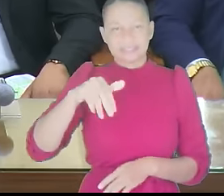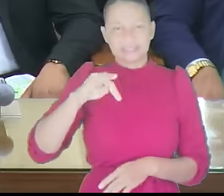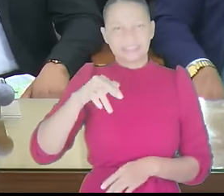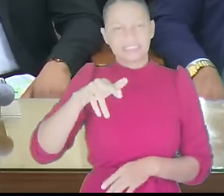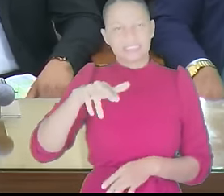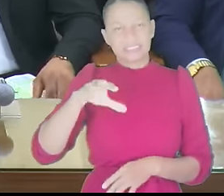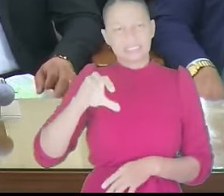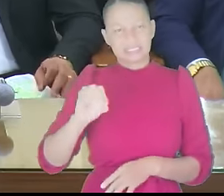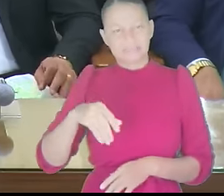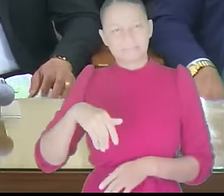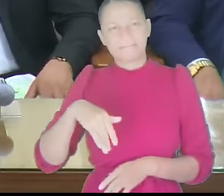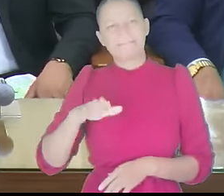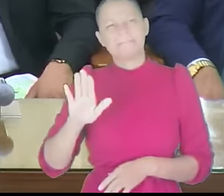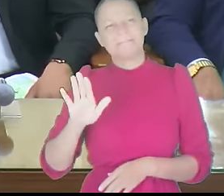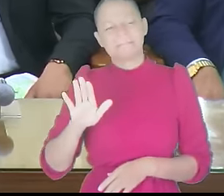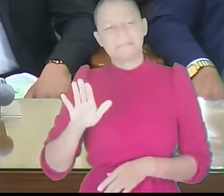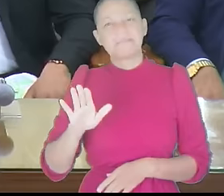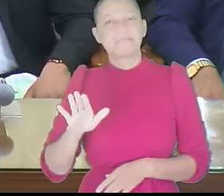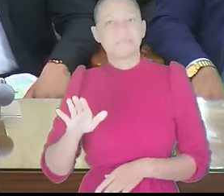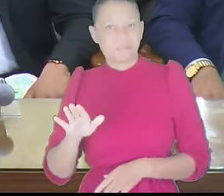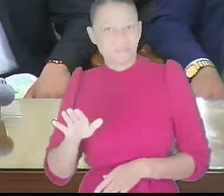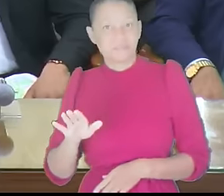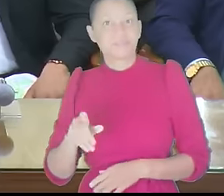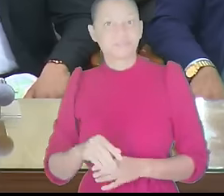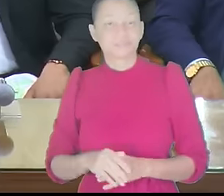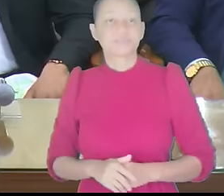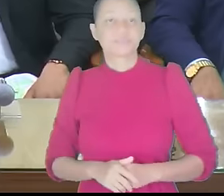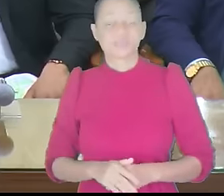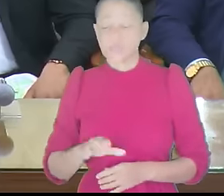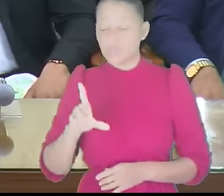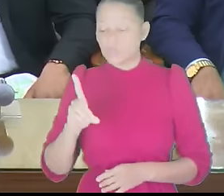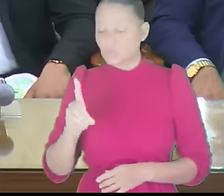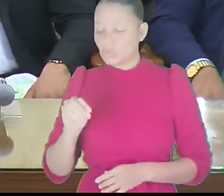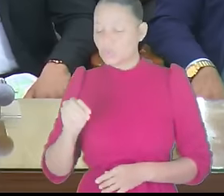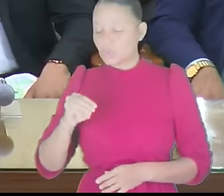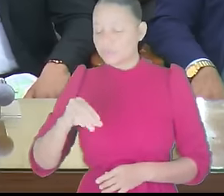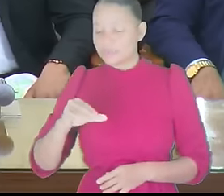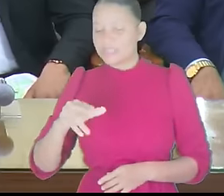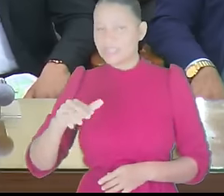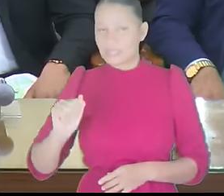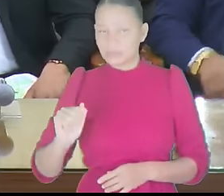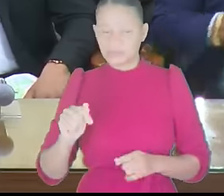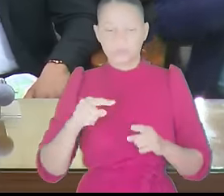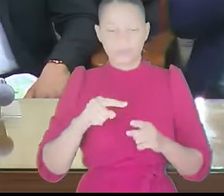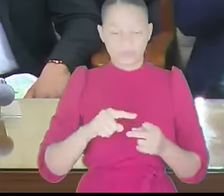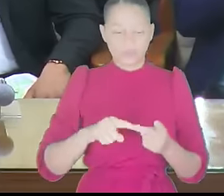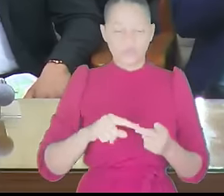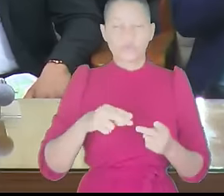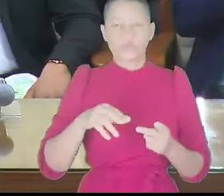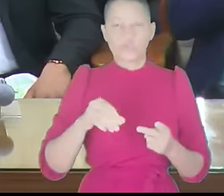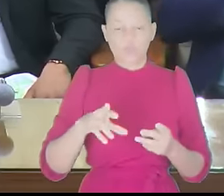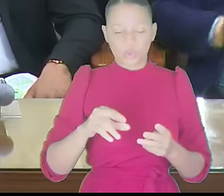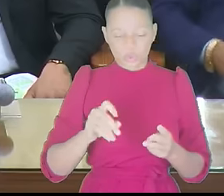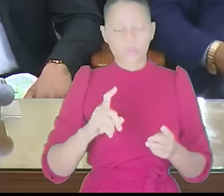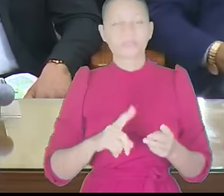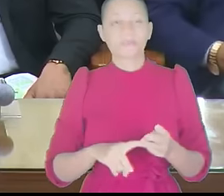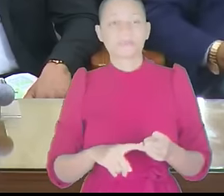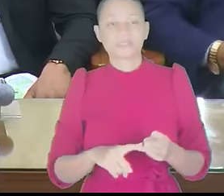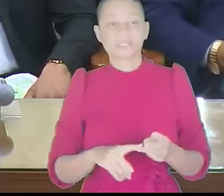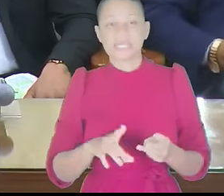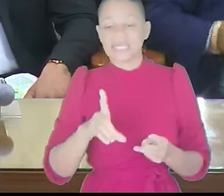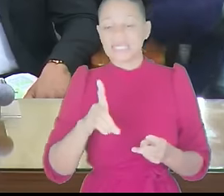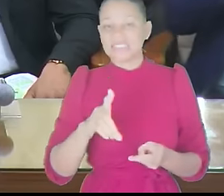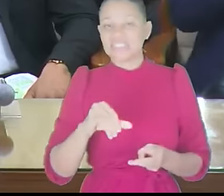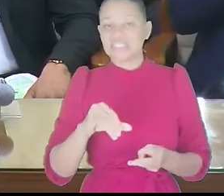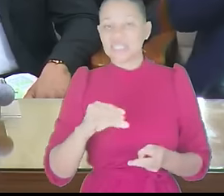juízo, Maxêncio e Diocleciano. De Domiciano, de Nero até Maxêncio e Diocleciano